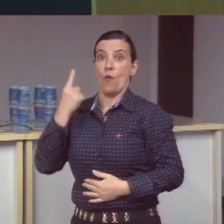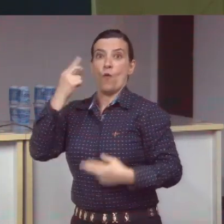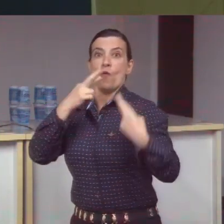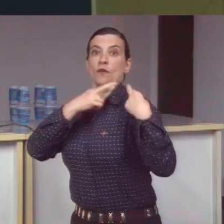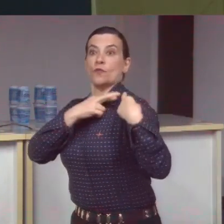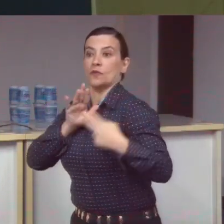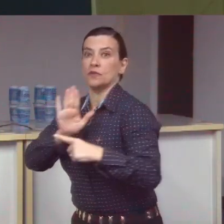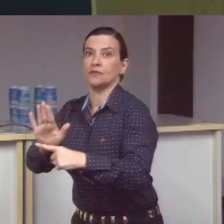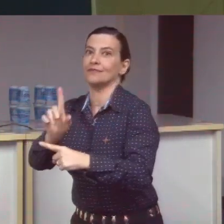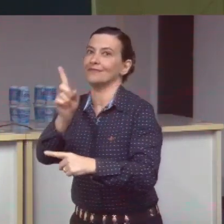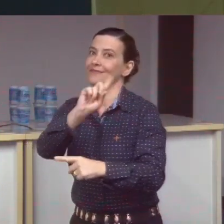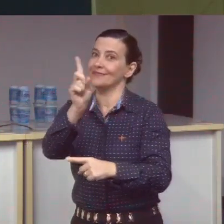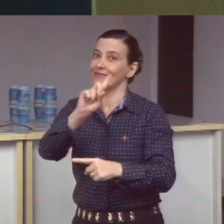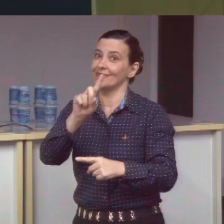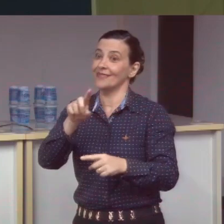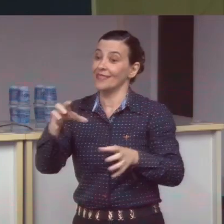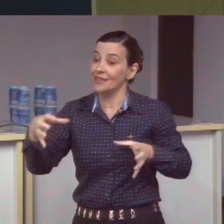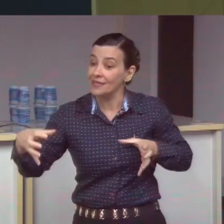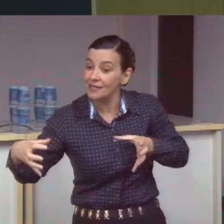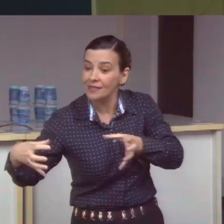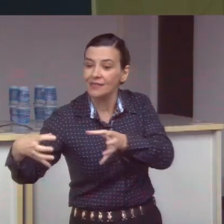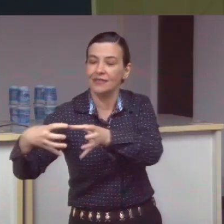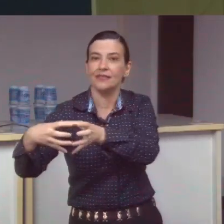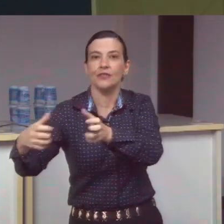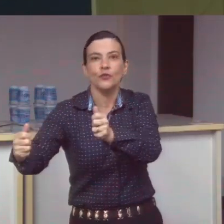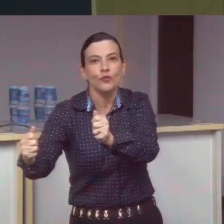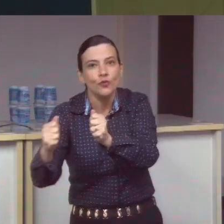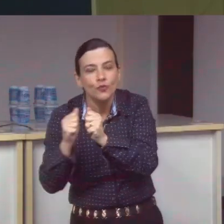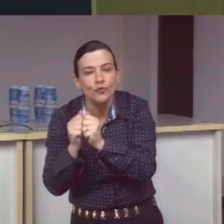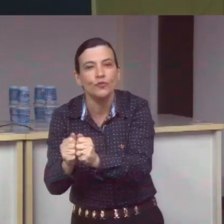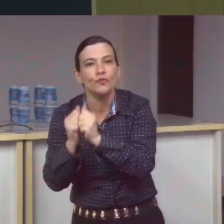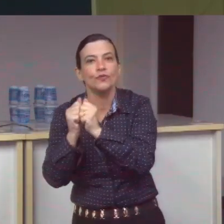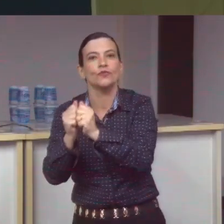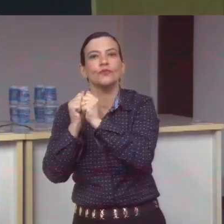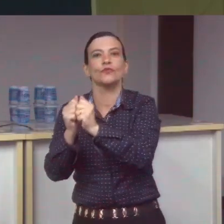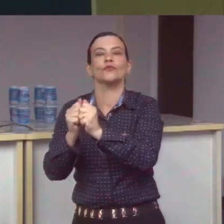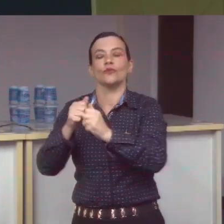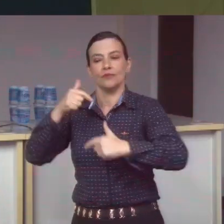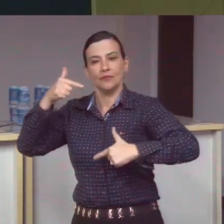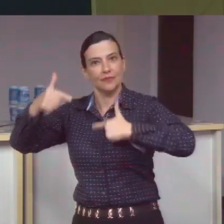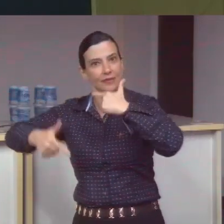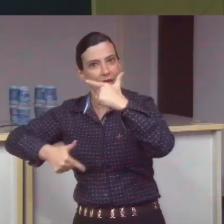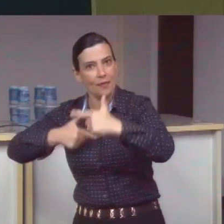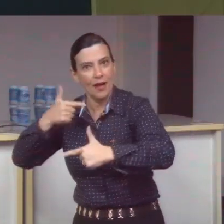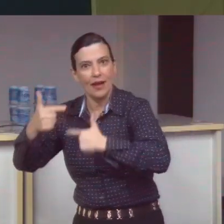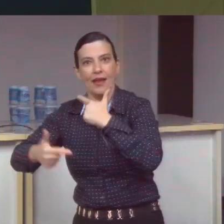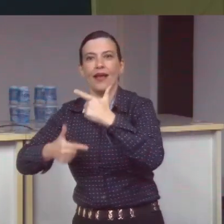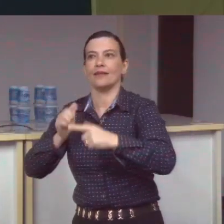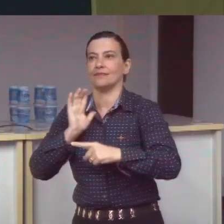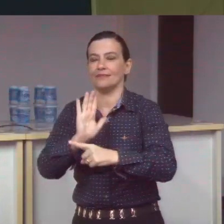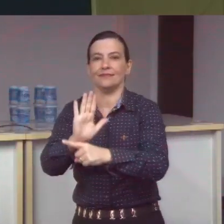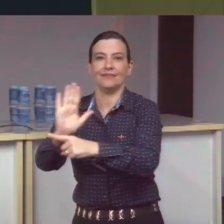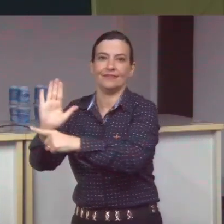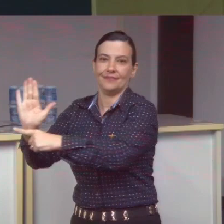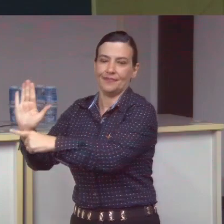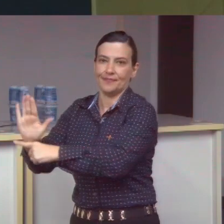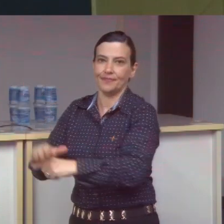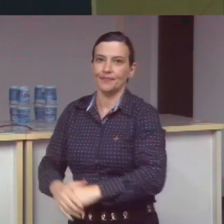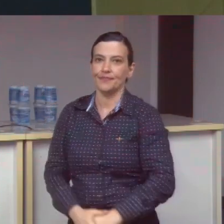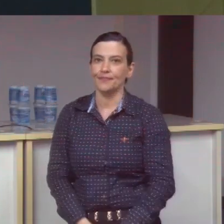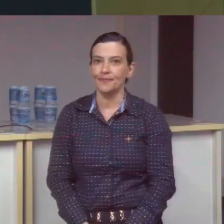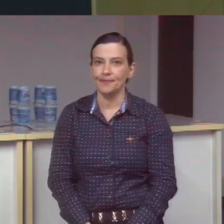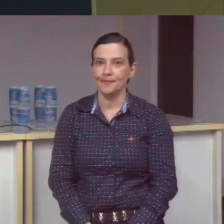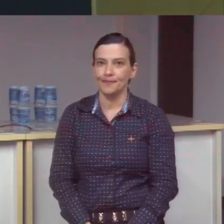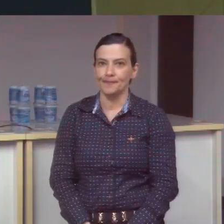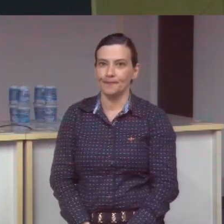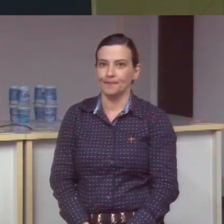ao afetado, com os outros organismos que fazem parte do cenário. Bom,